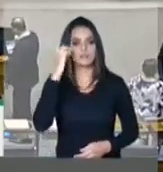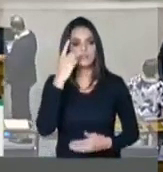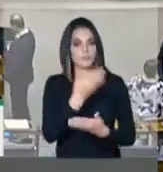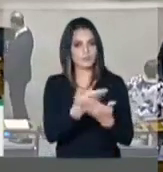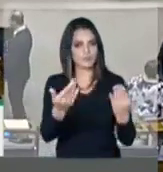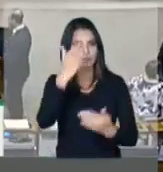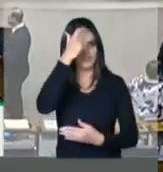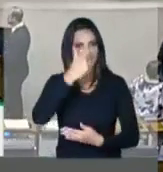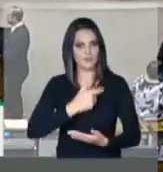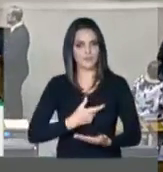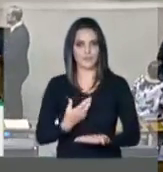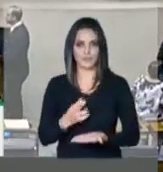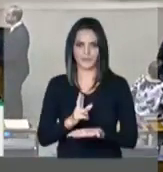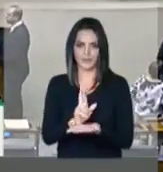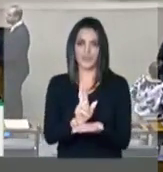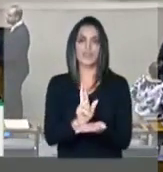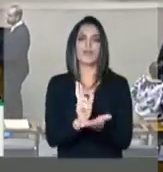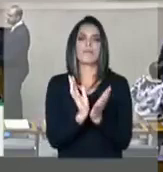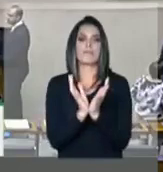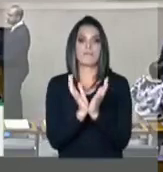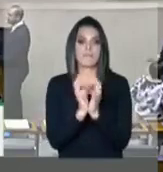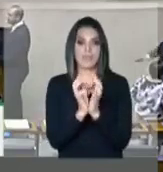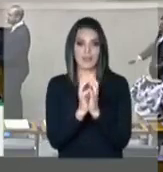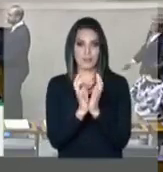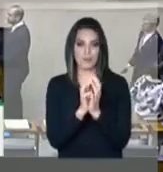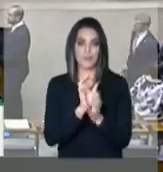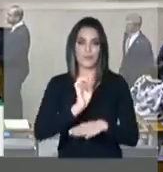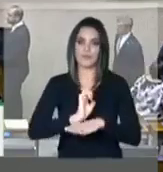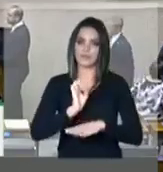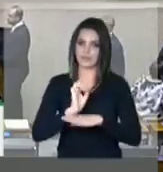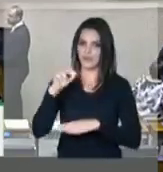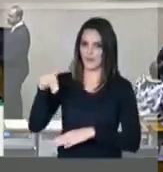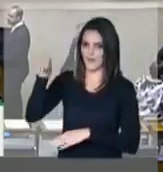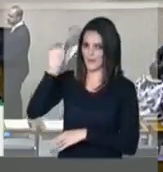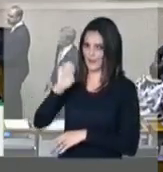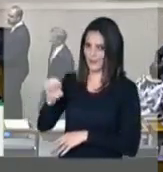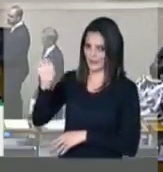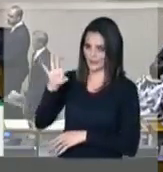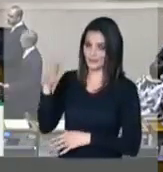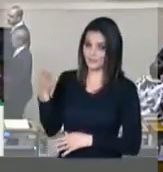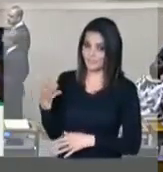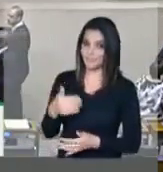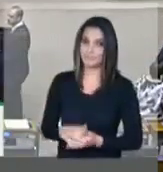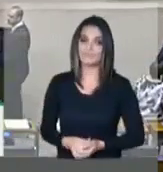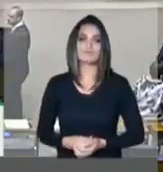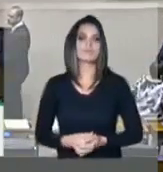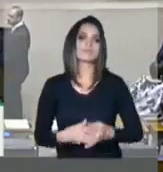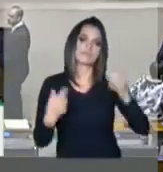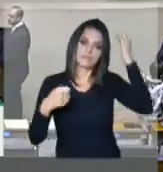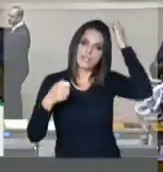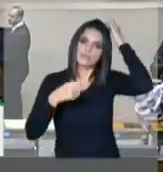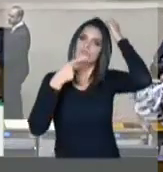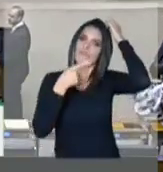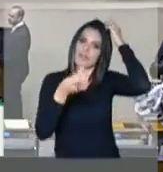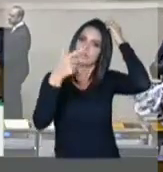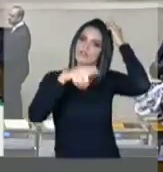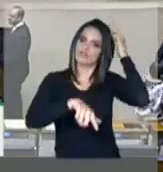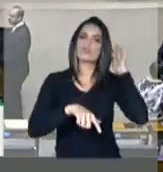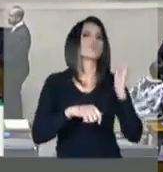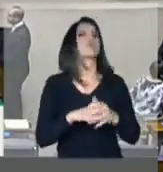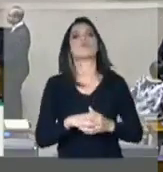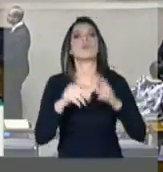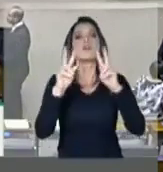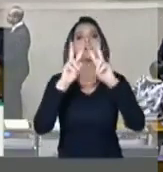representante aqui de Pernambuco, um estado do Nordeste brasileiro, não poderia voltar a falar de